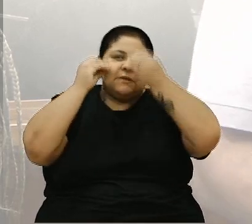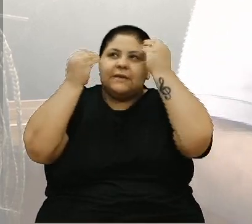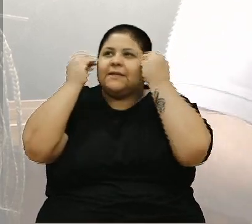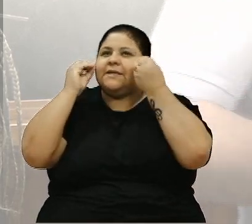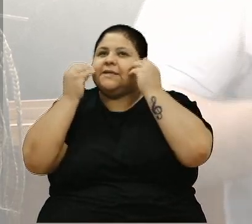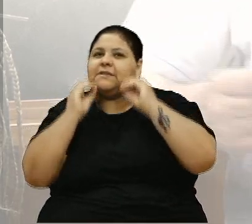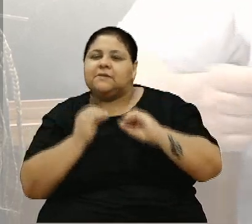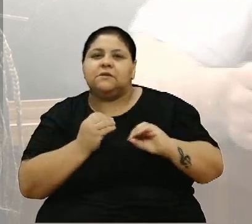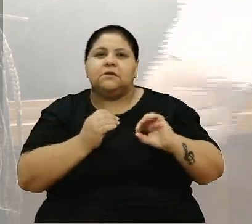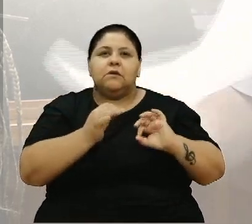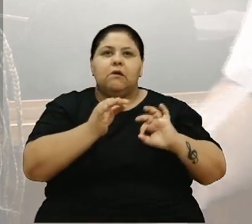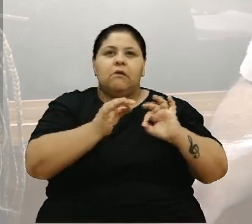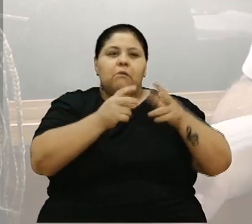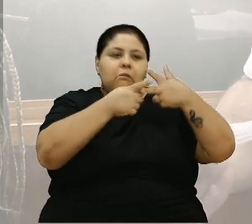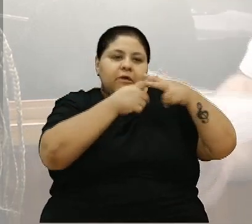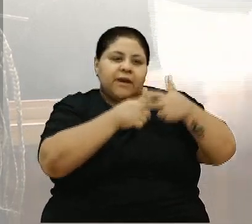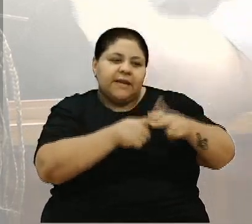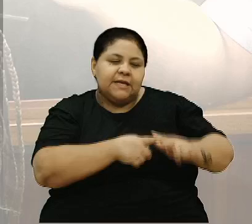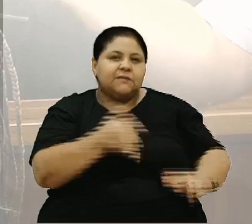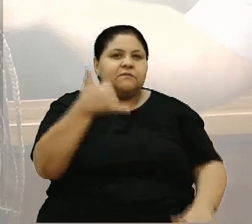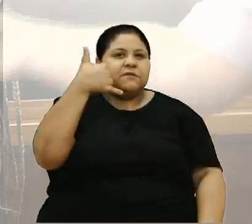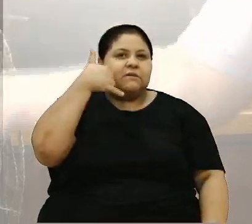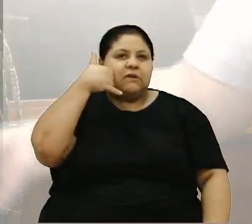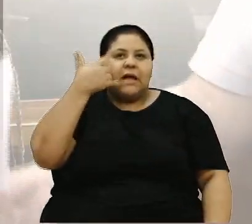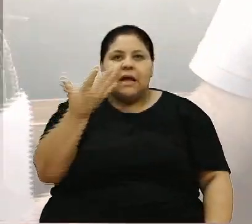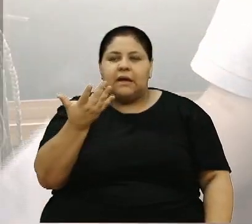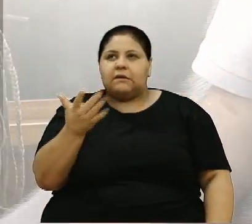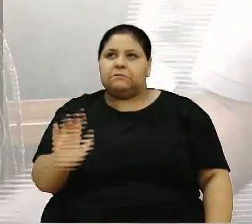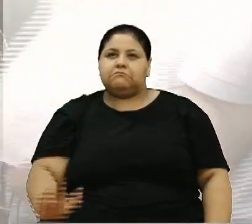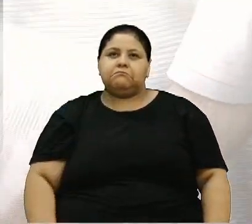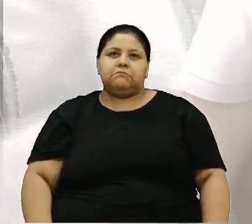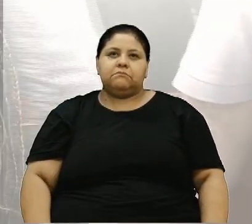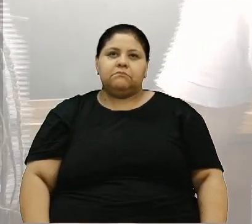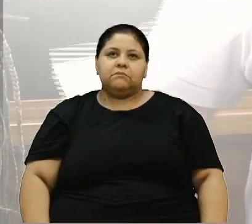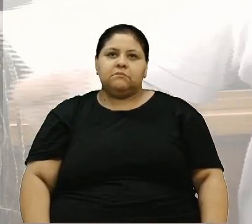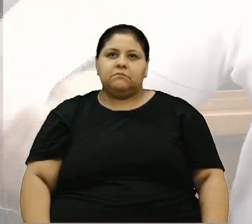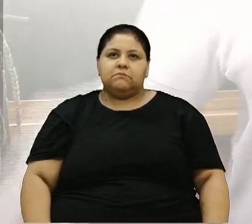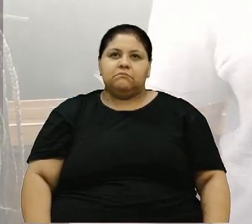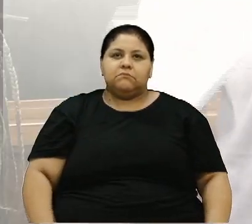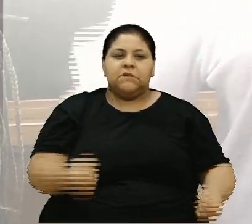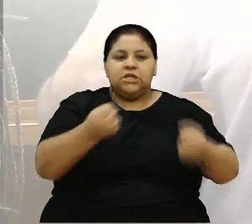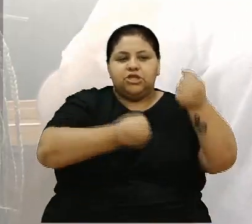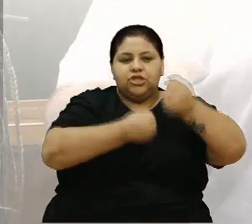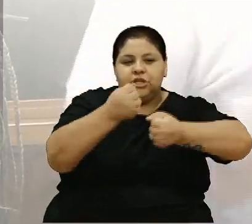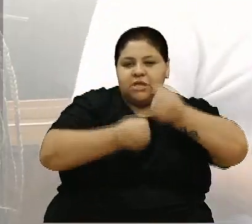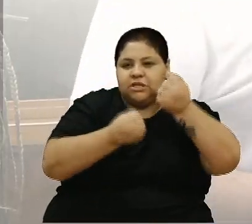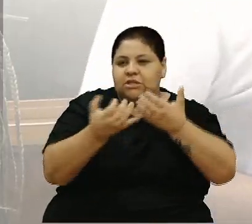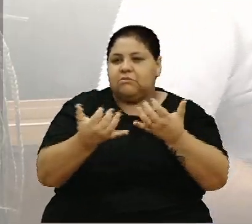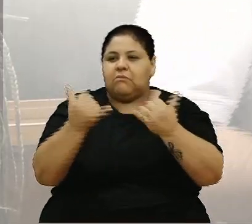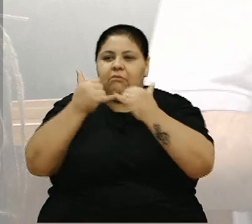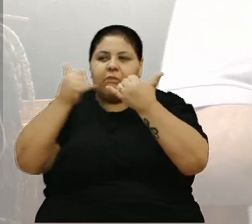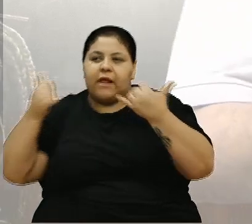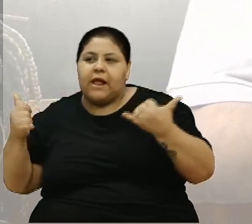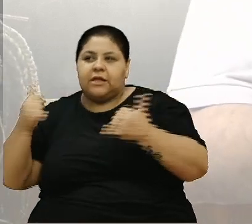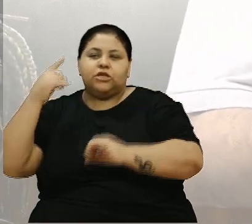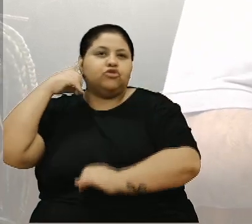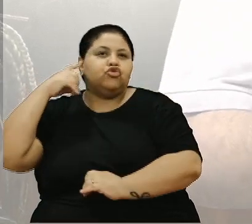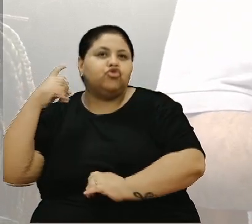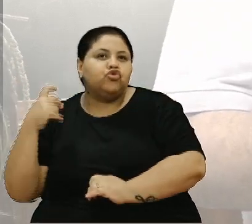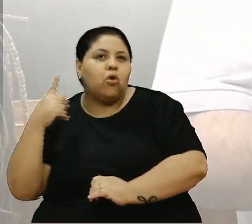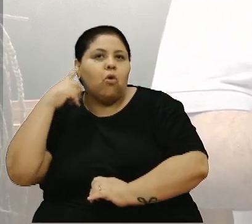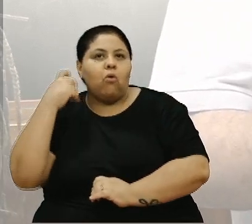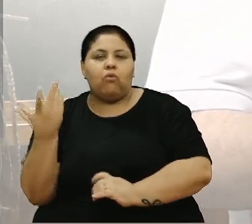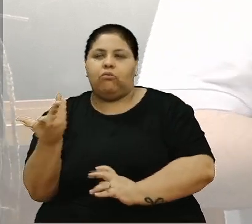de celular, enfim, né, coisas de carro, de elétrica, de som, e muitos que